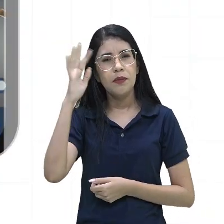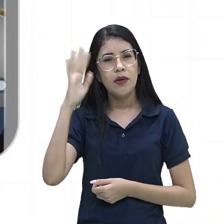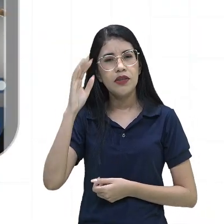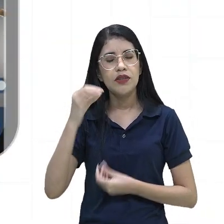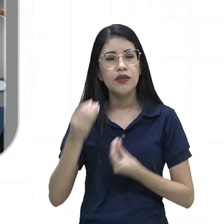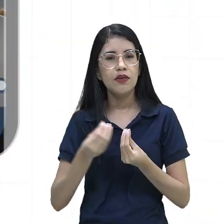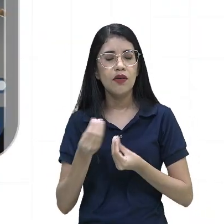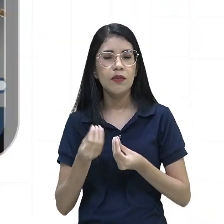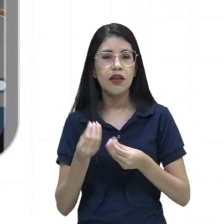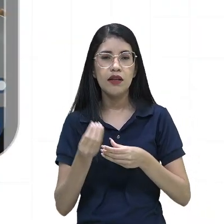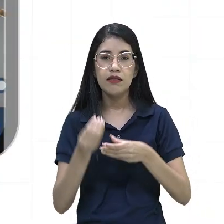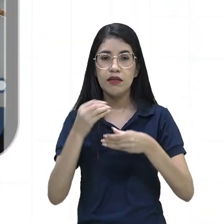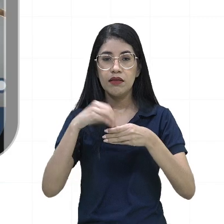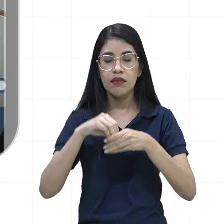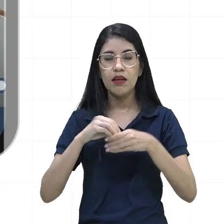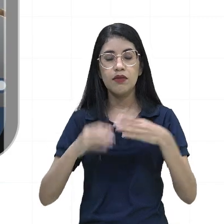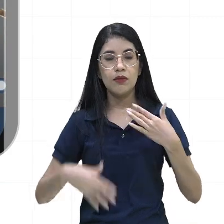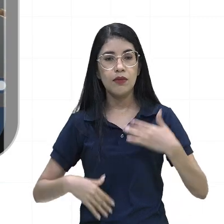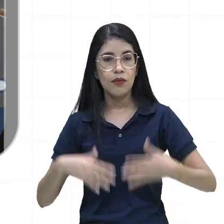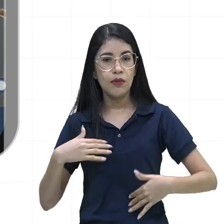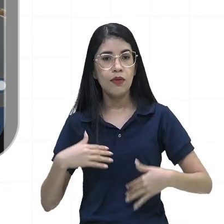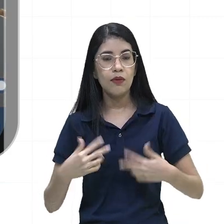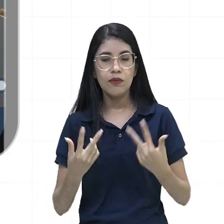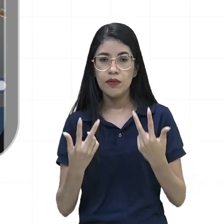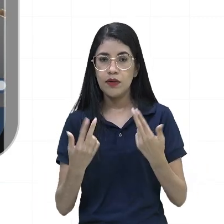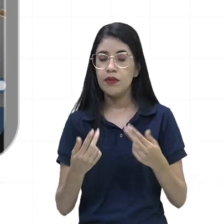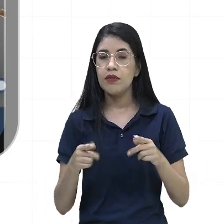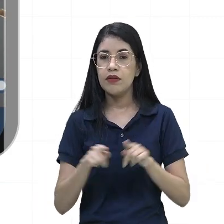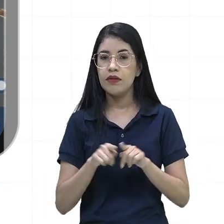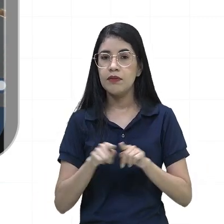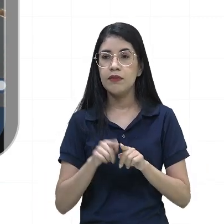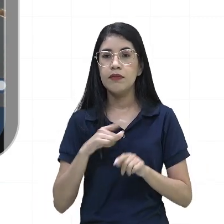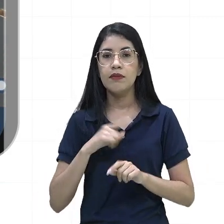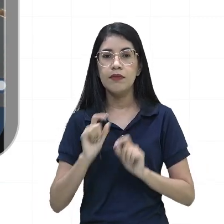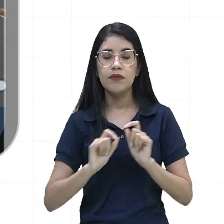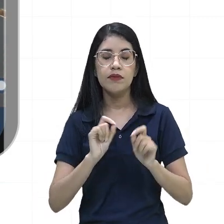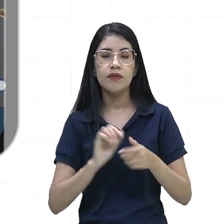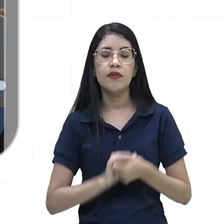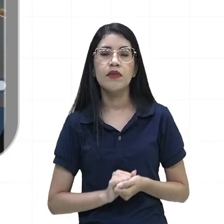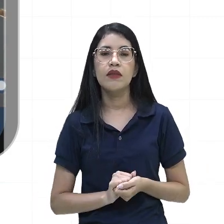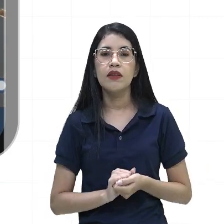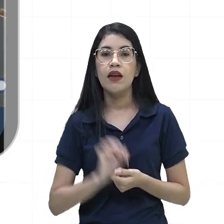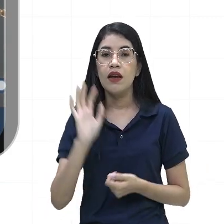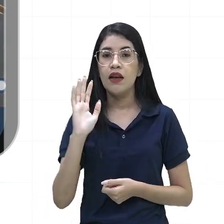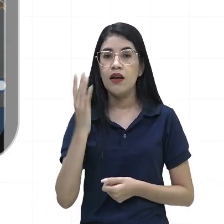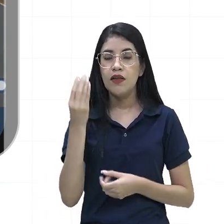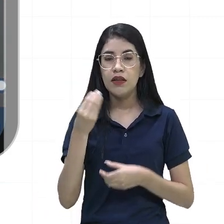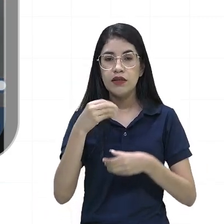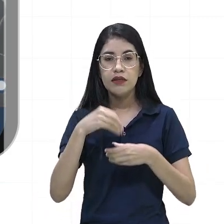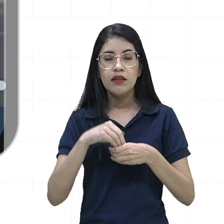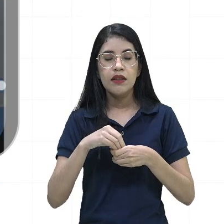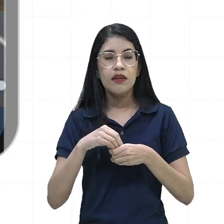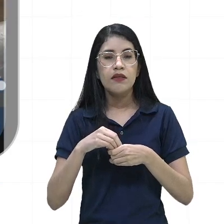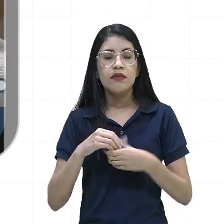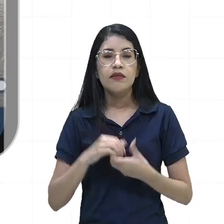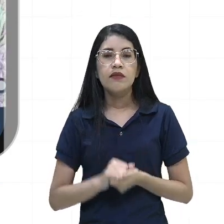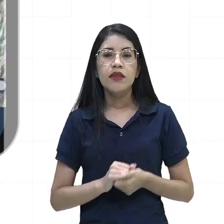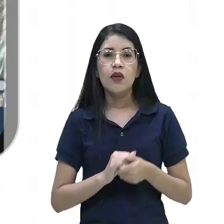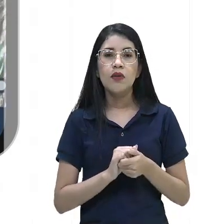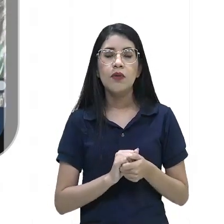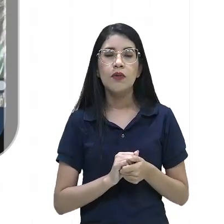estivesse dentro do corpo humano, em que esse processo vai ocorrer aí entre